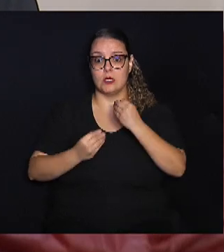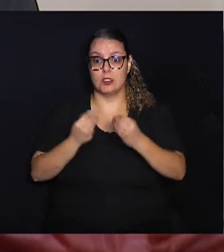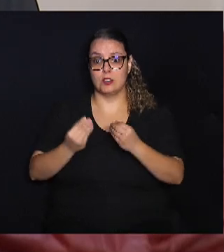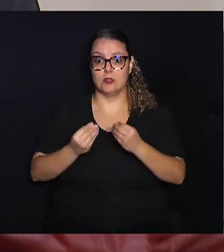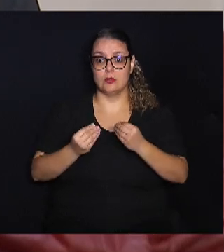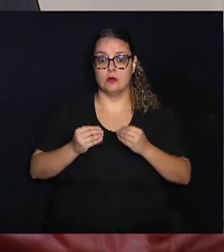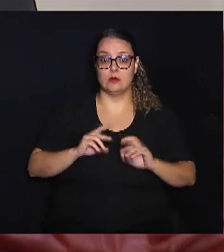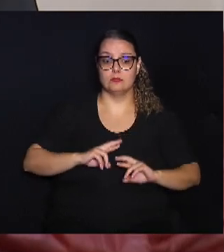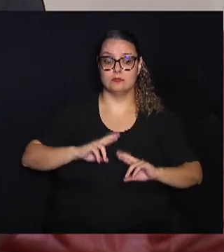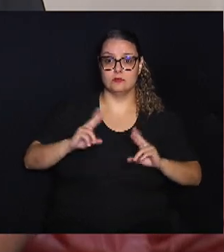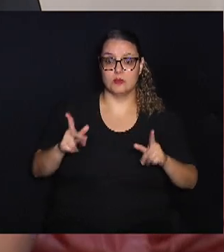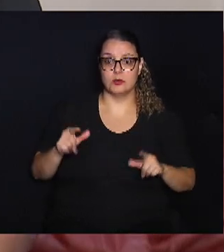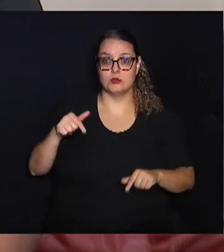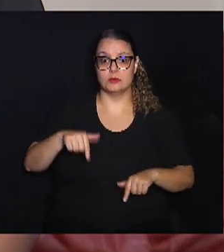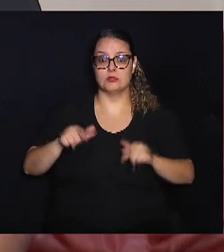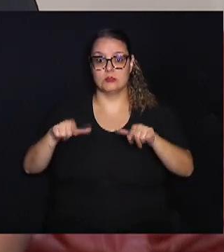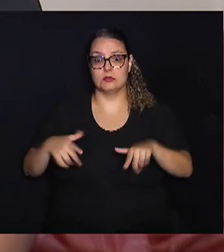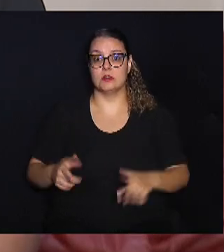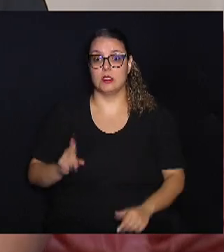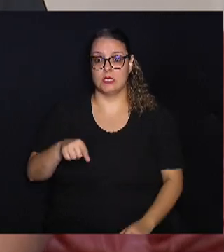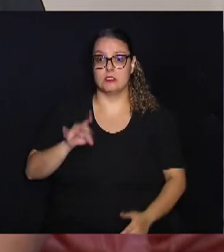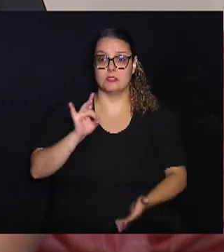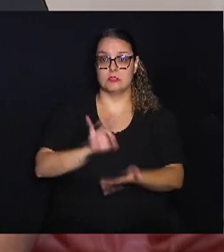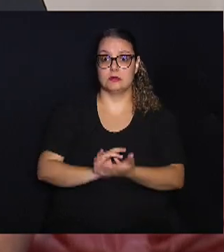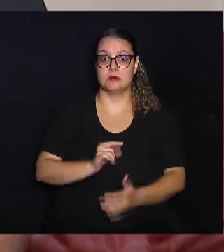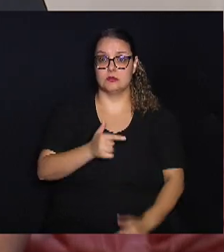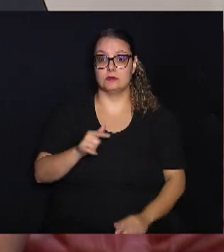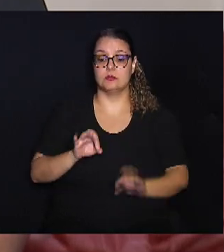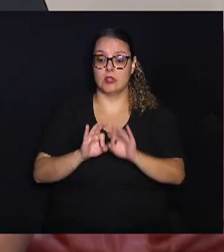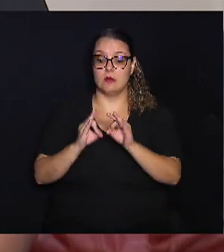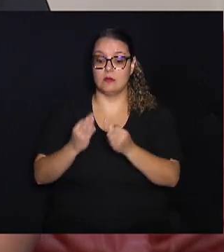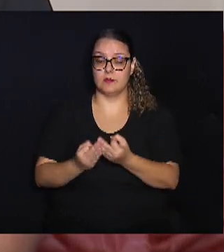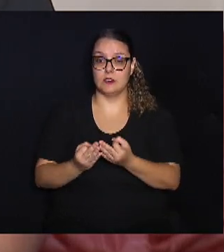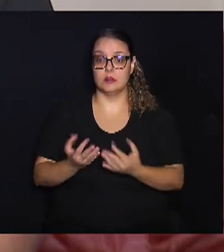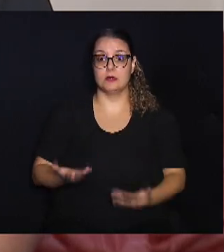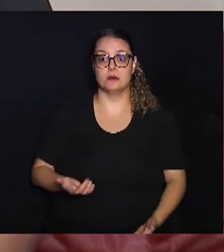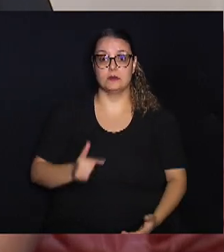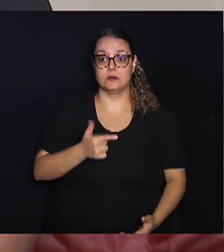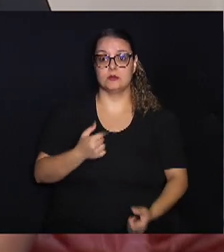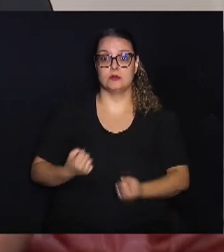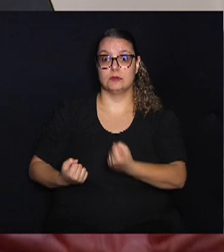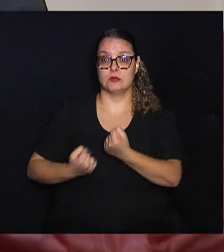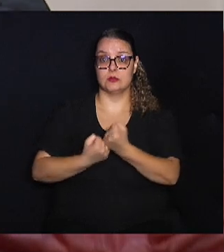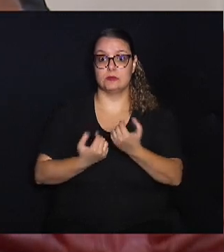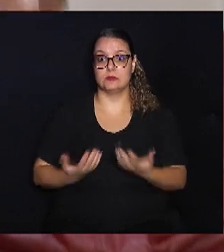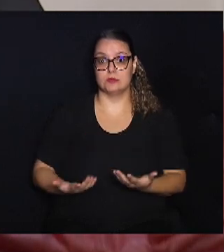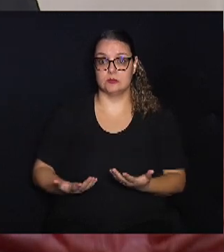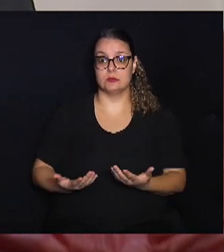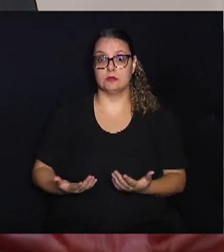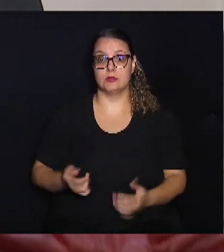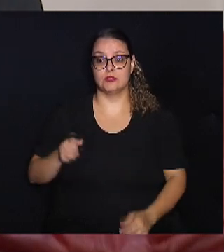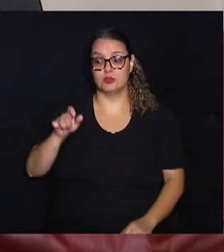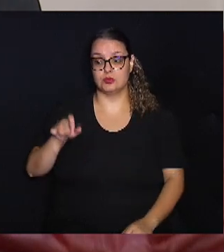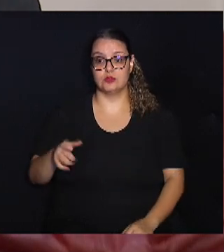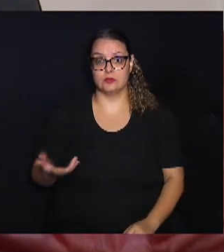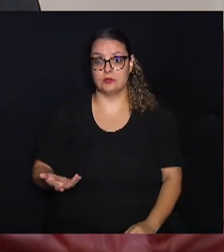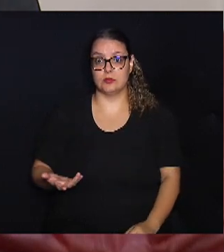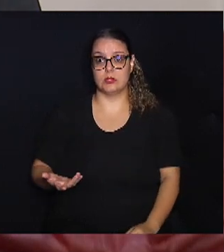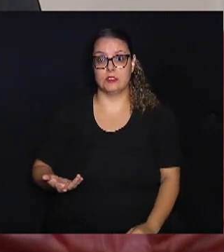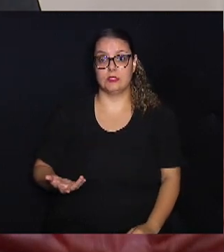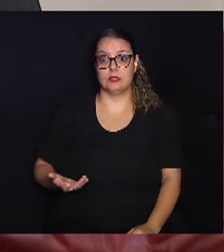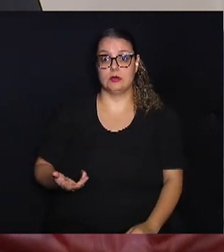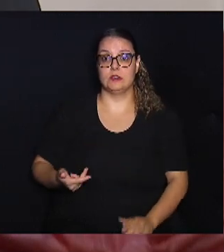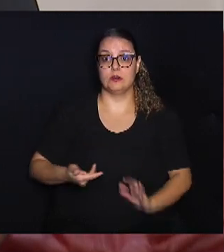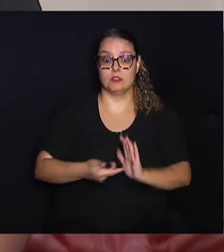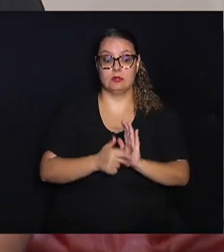desse ambiente? Que aí sim, de fato, ele não tem a família, ele não tem o suporte de uma pessoa que seja significativa